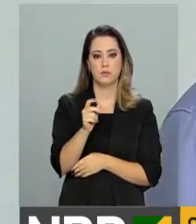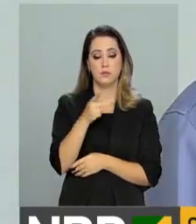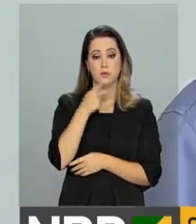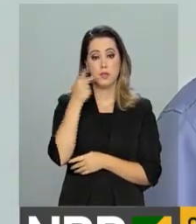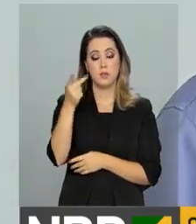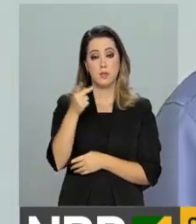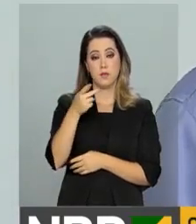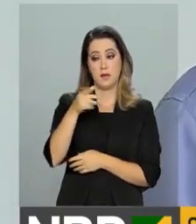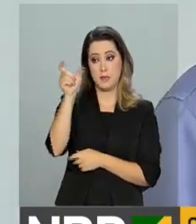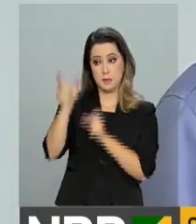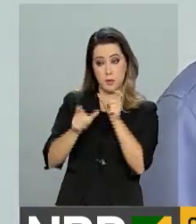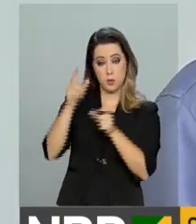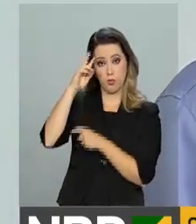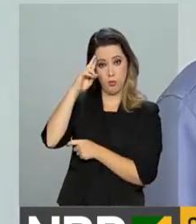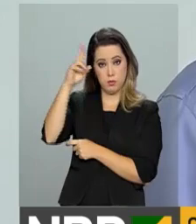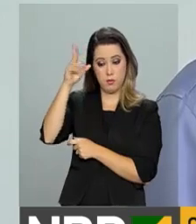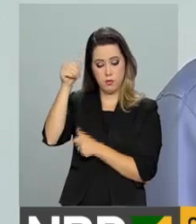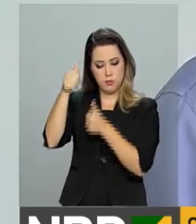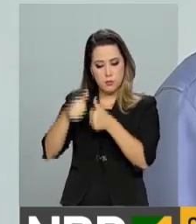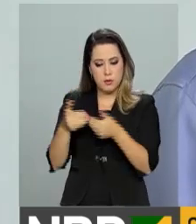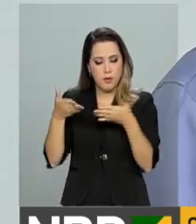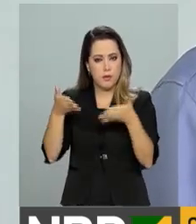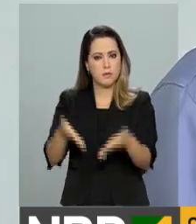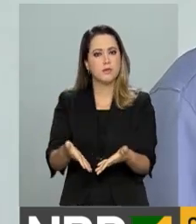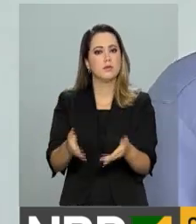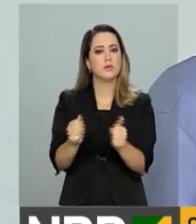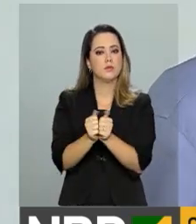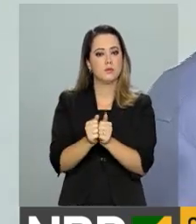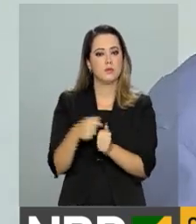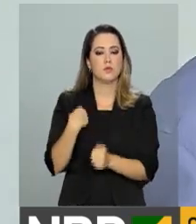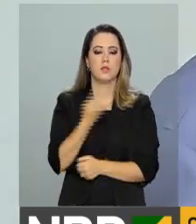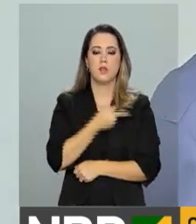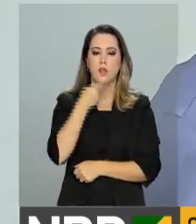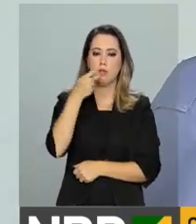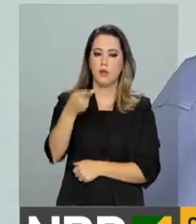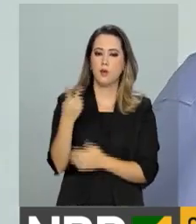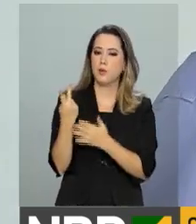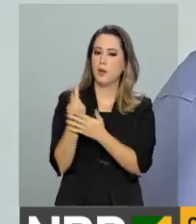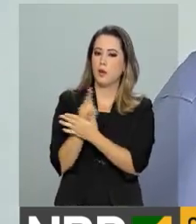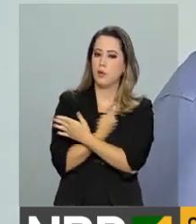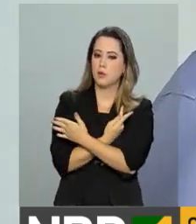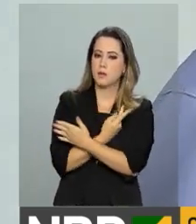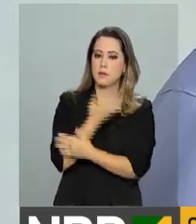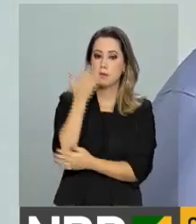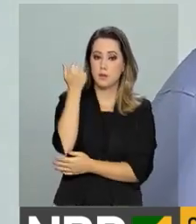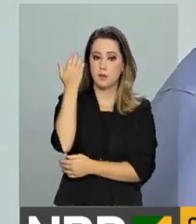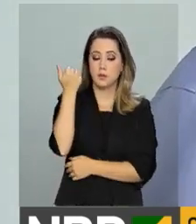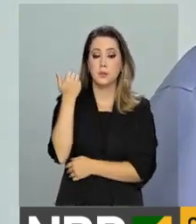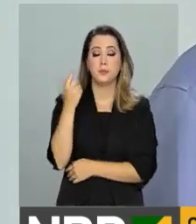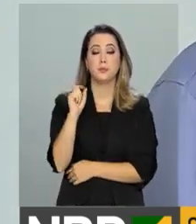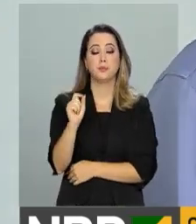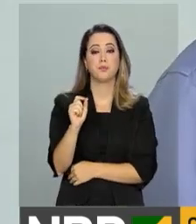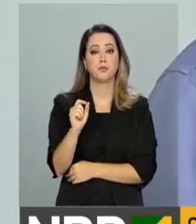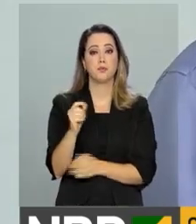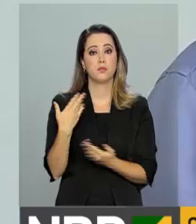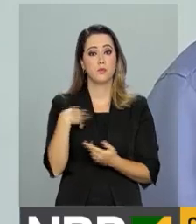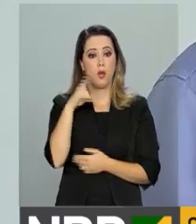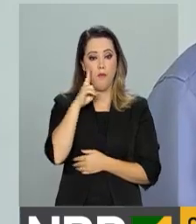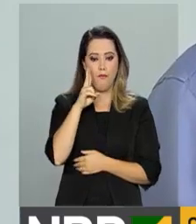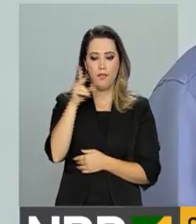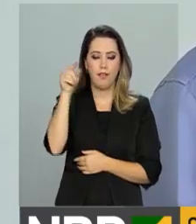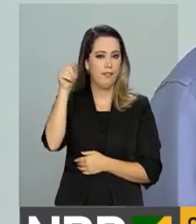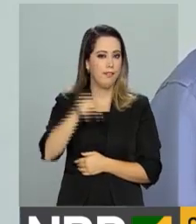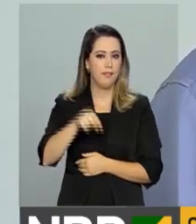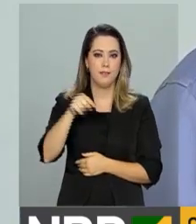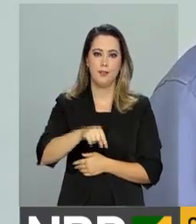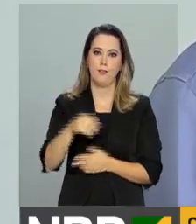as autoridades presentes, eu quero contar um episódio que eu acabei de assistir.